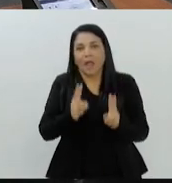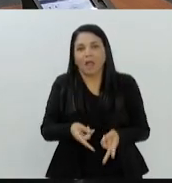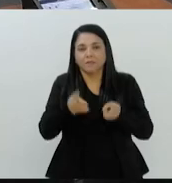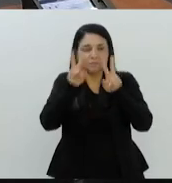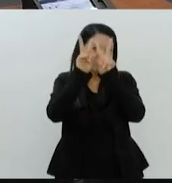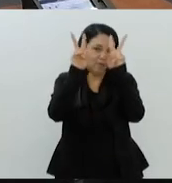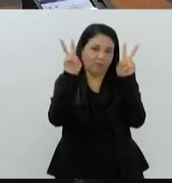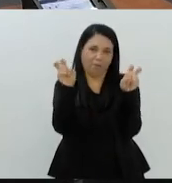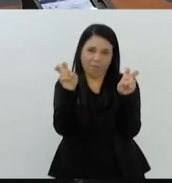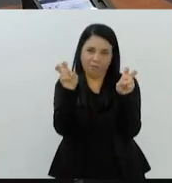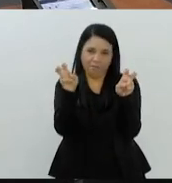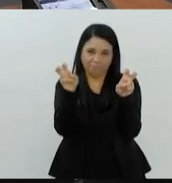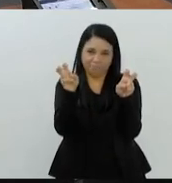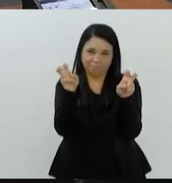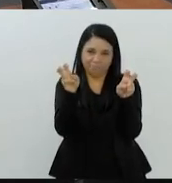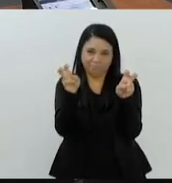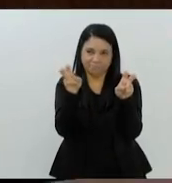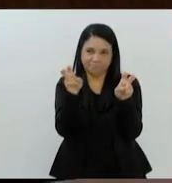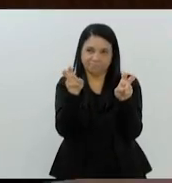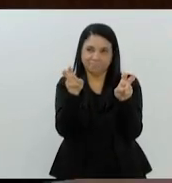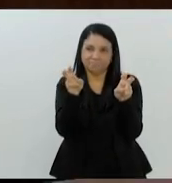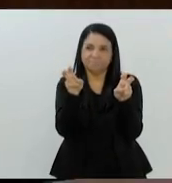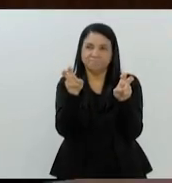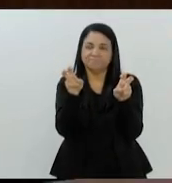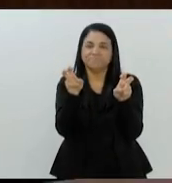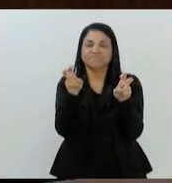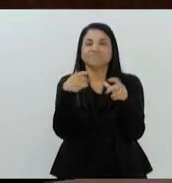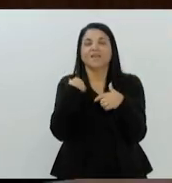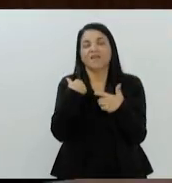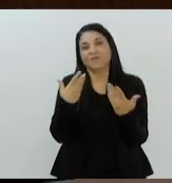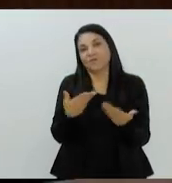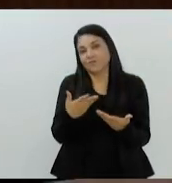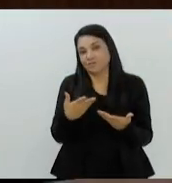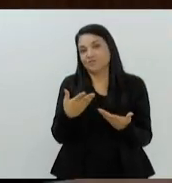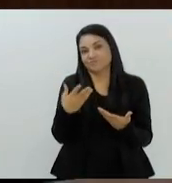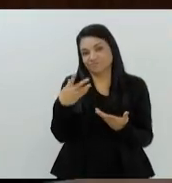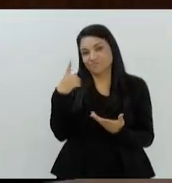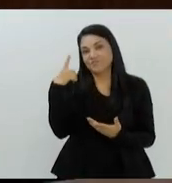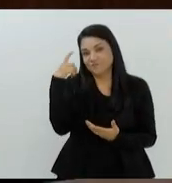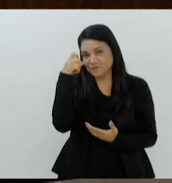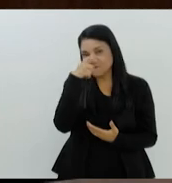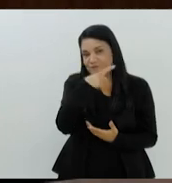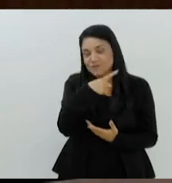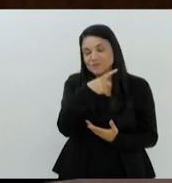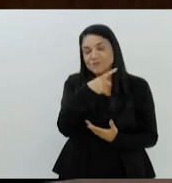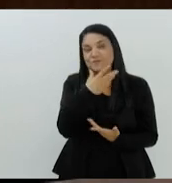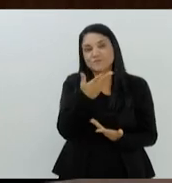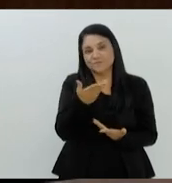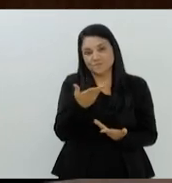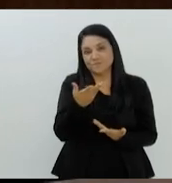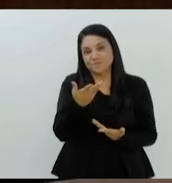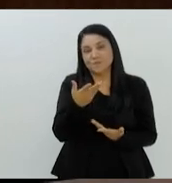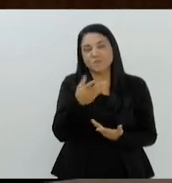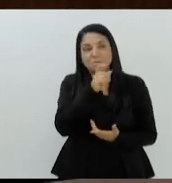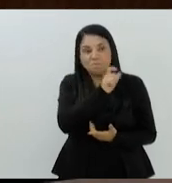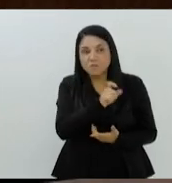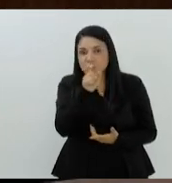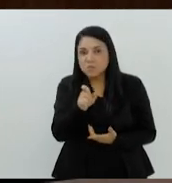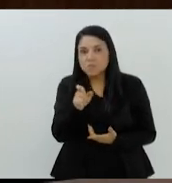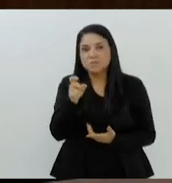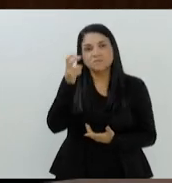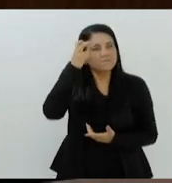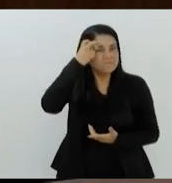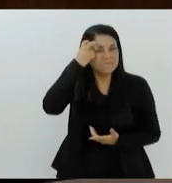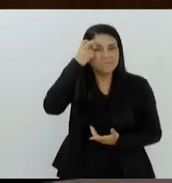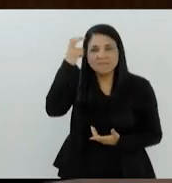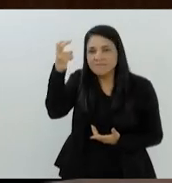que eu. Então, fica mais difícil hoje, ainda mais que as pessoas são inteligentes e